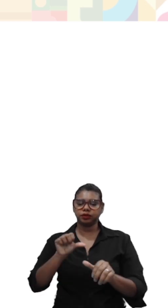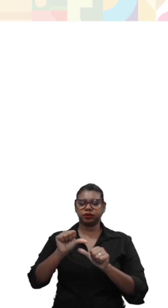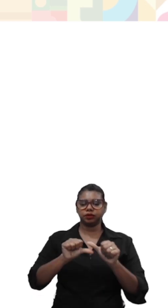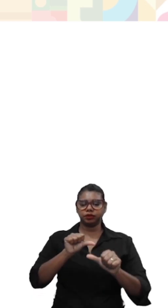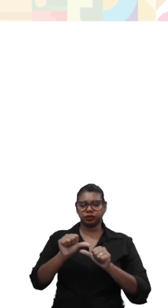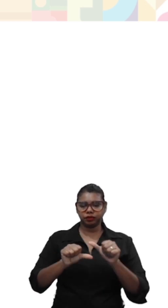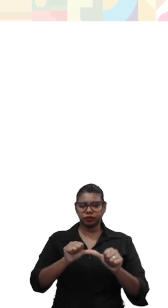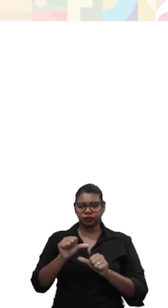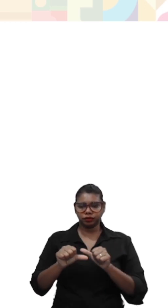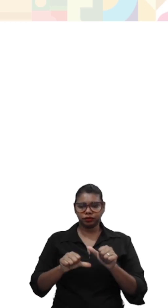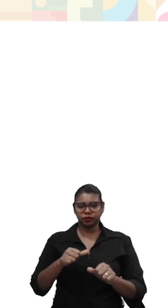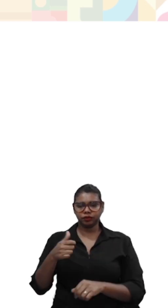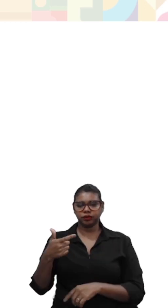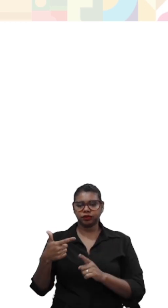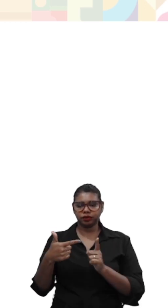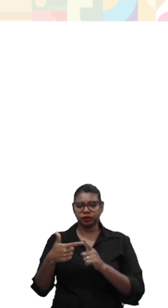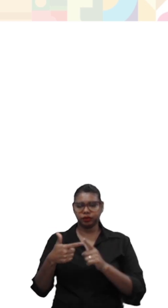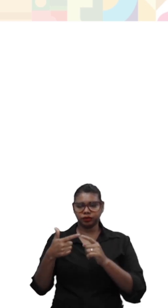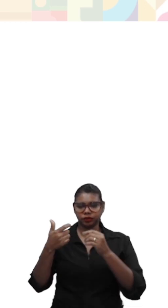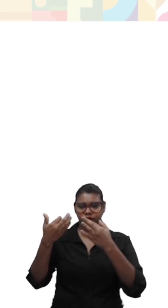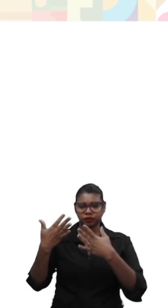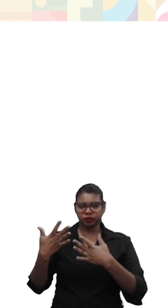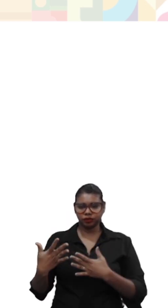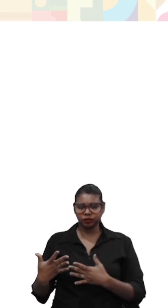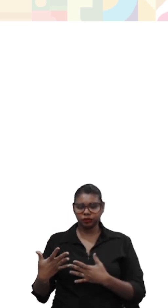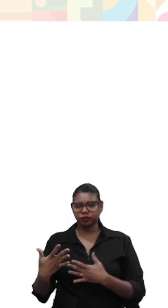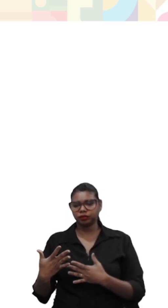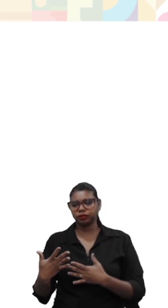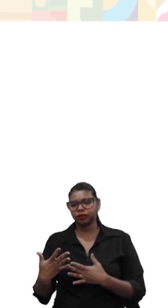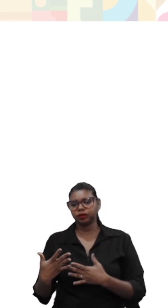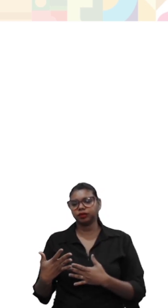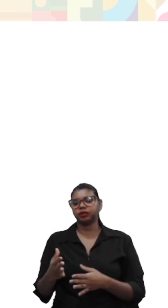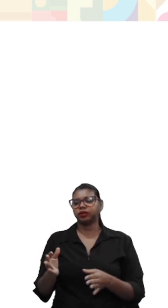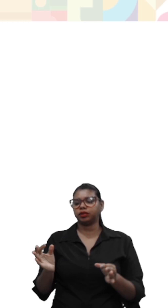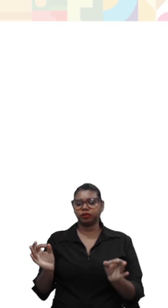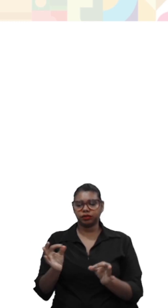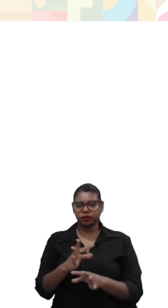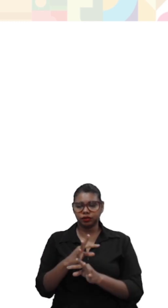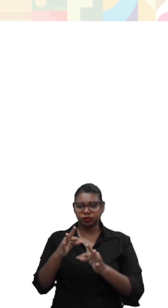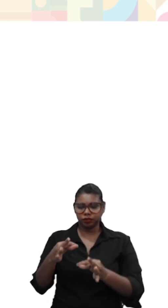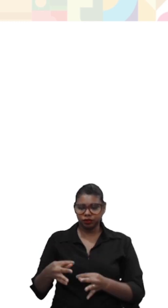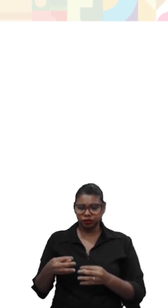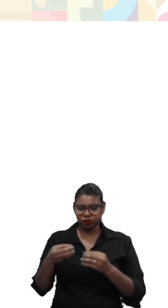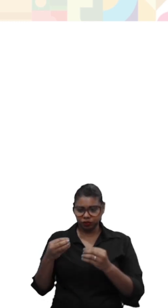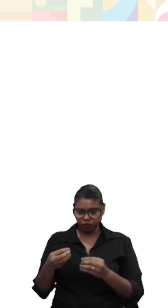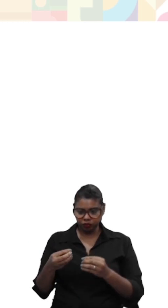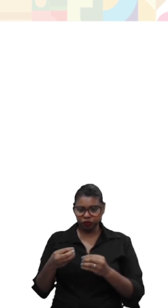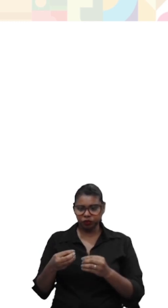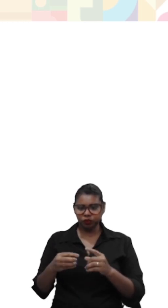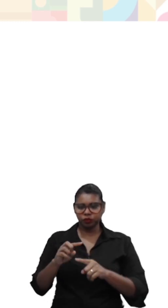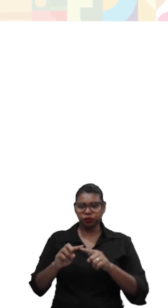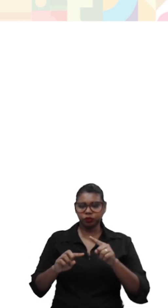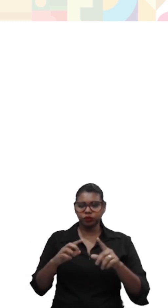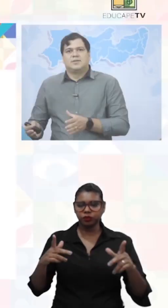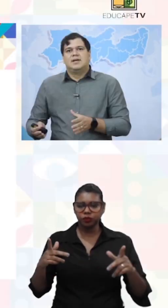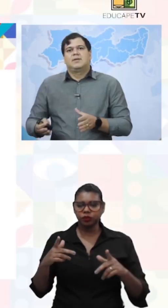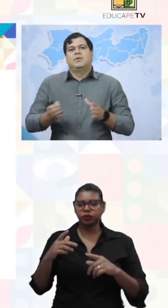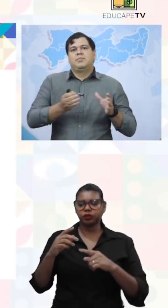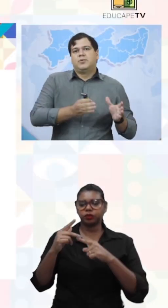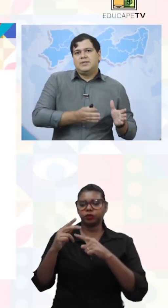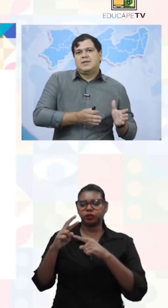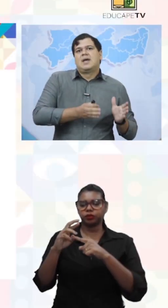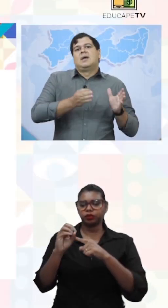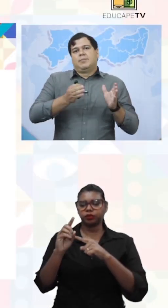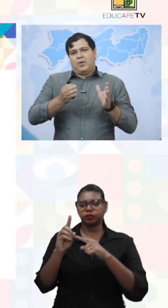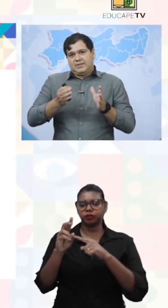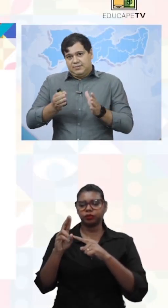depois a segunda setinha já é o output, né? Que já é o produto acabado, tá? E esse produto acabado pode também ser serviço, né? O